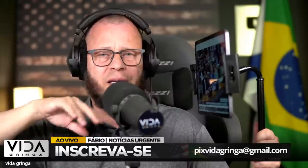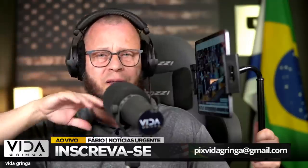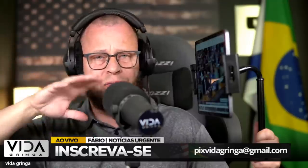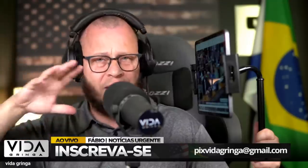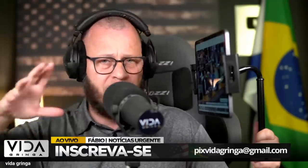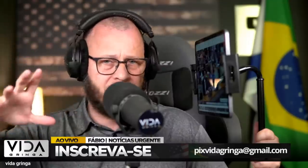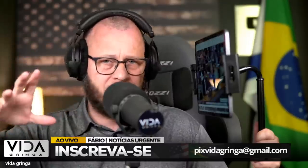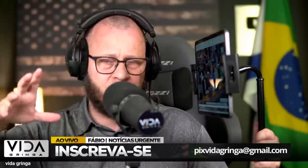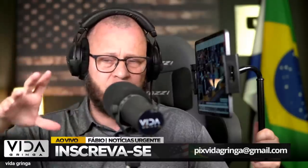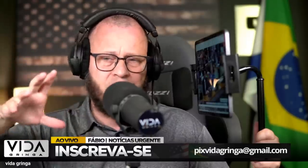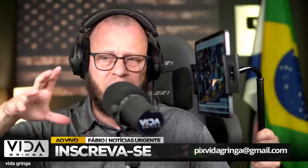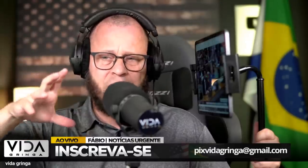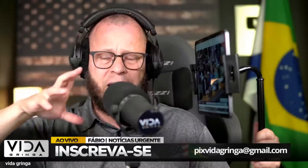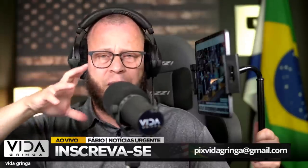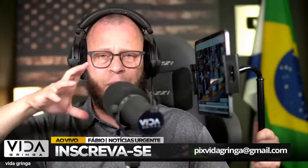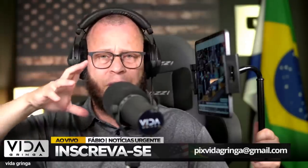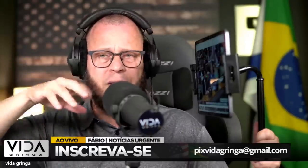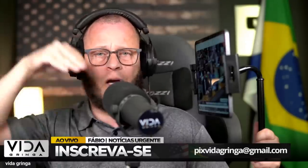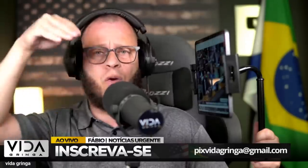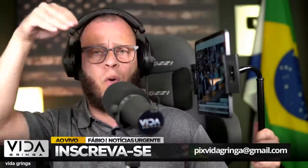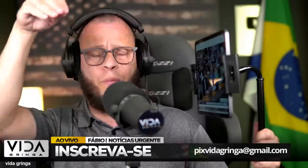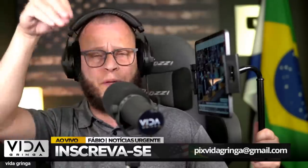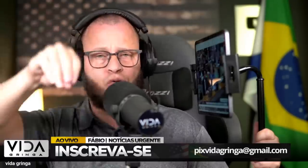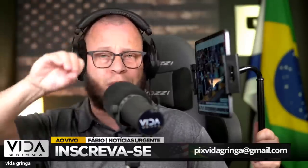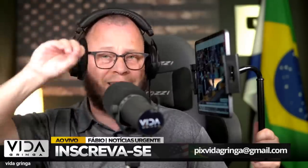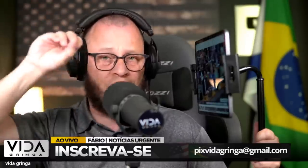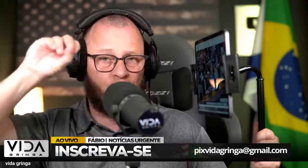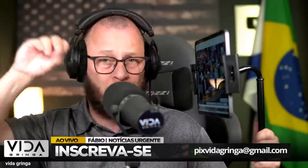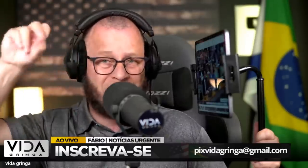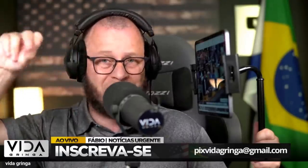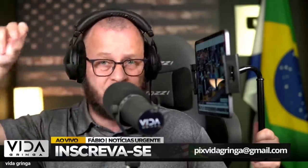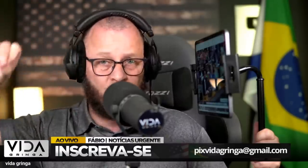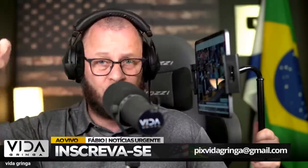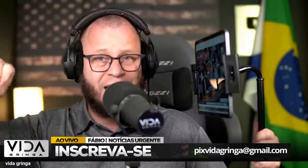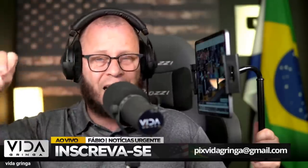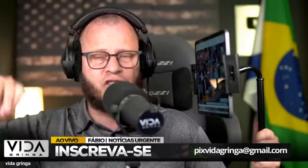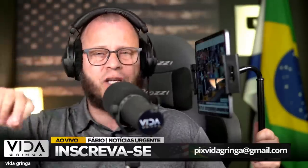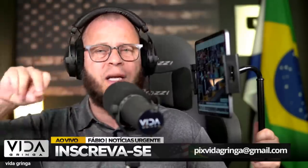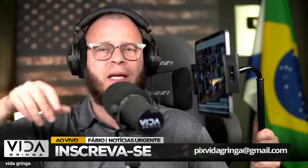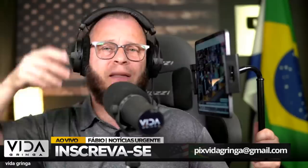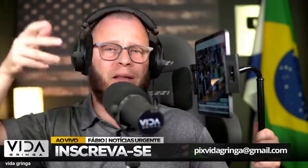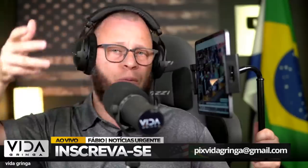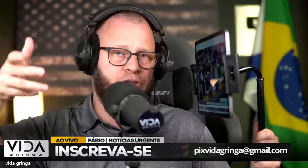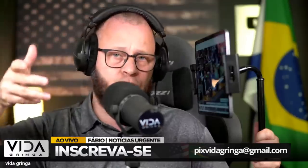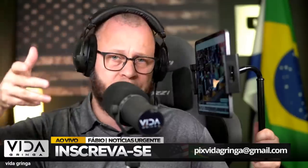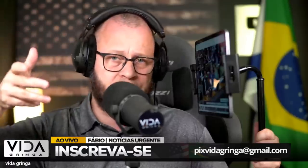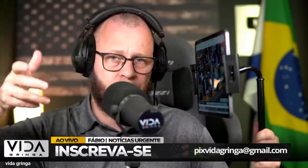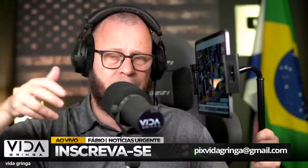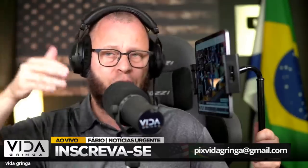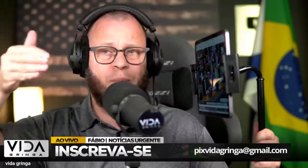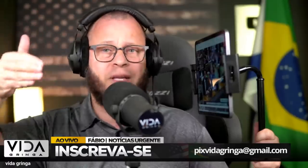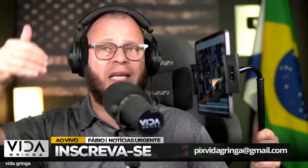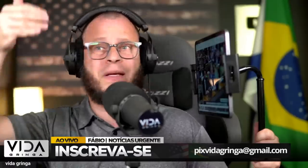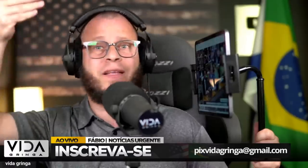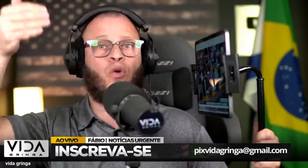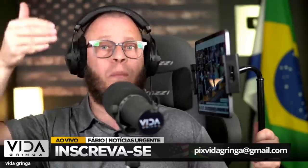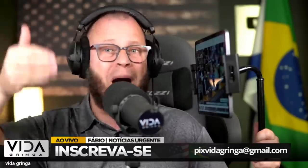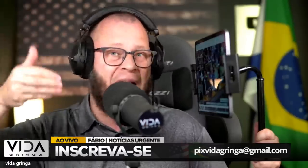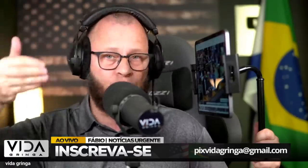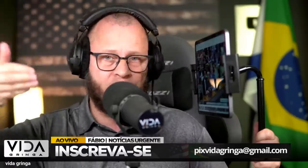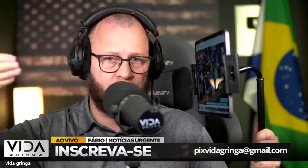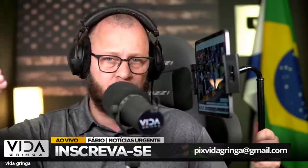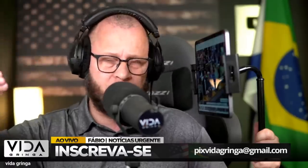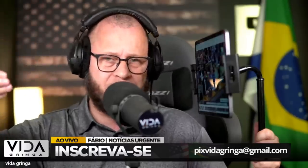não tem nada que vê ele briga com pessoas específicas e não instituição e não briga para